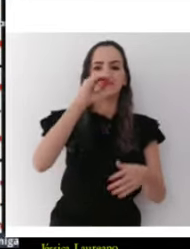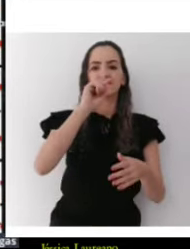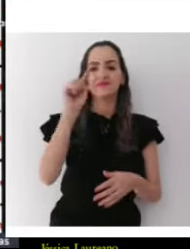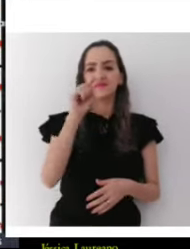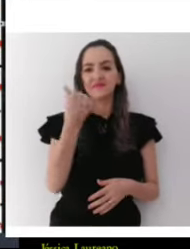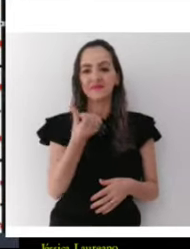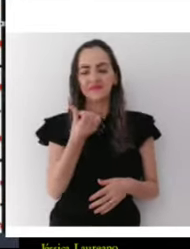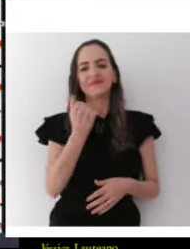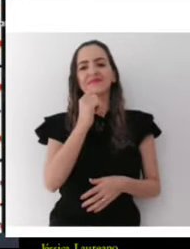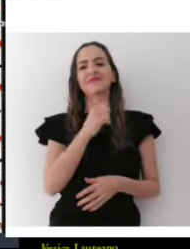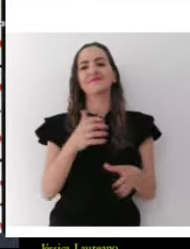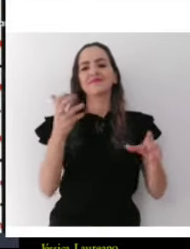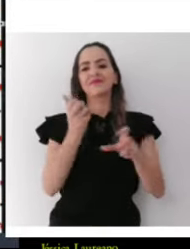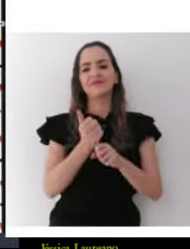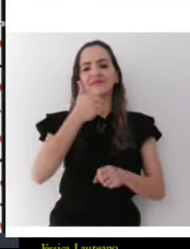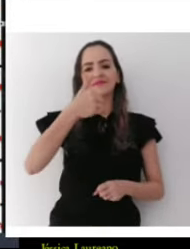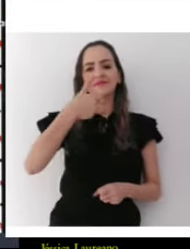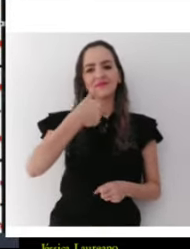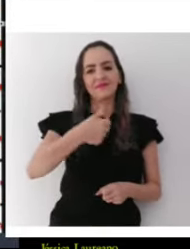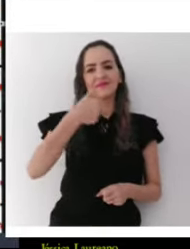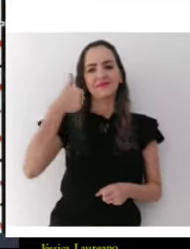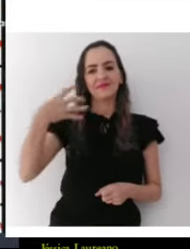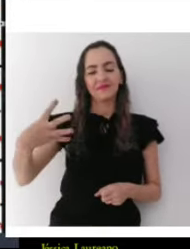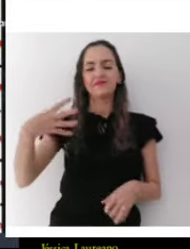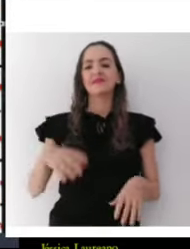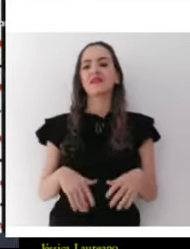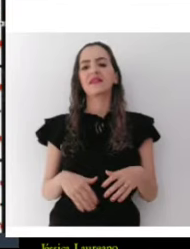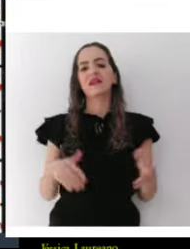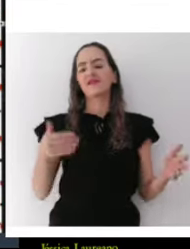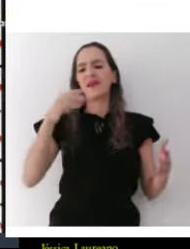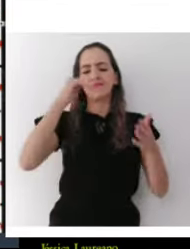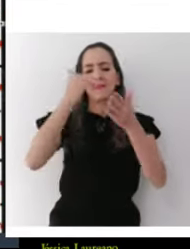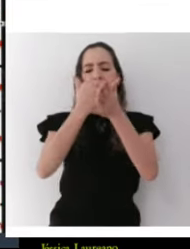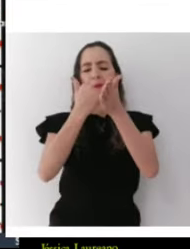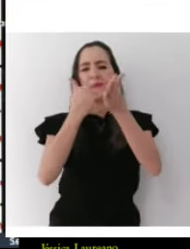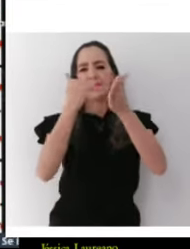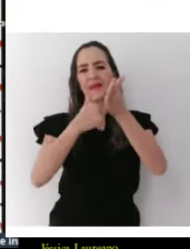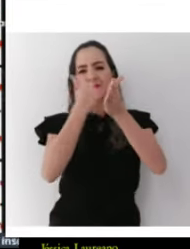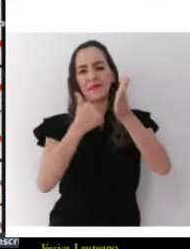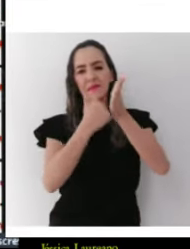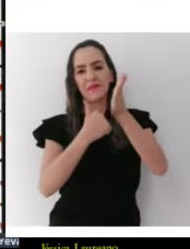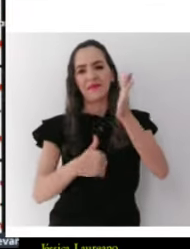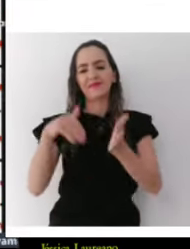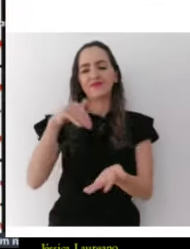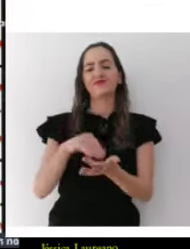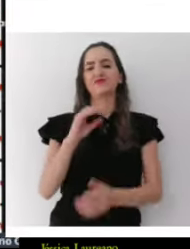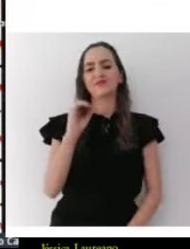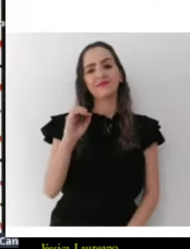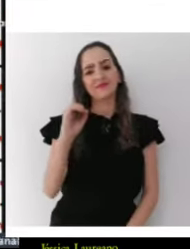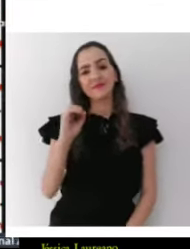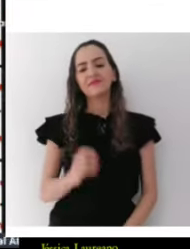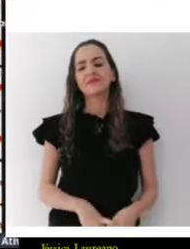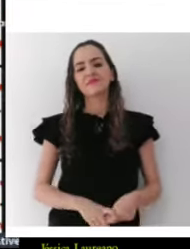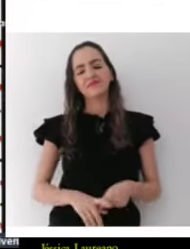em 0. Então, esse tipo daí é um tipo de fazer, é uma maneira de fazer conta de menos, usando as subtrações